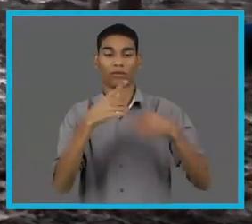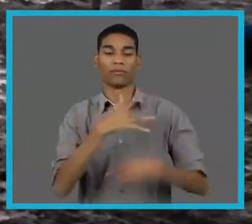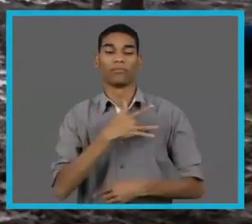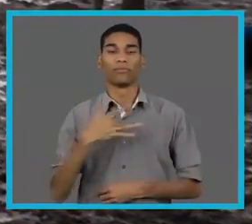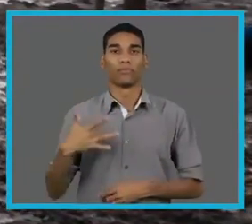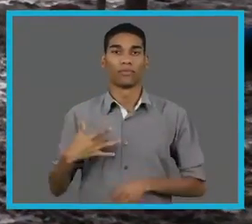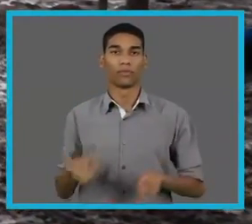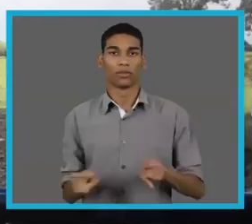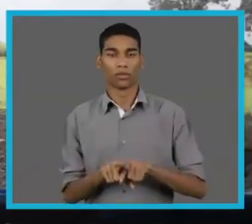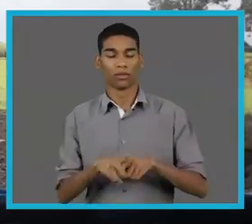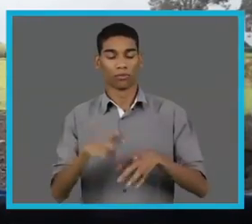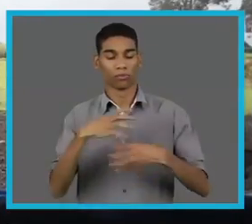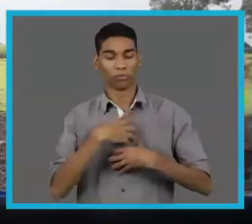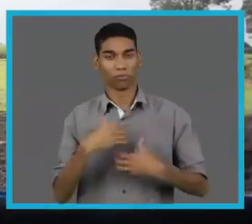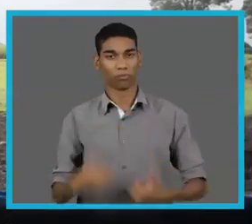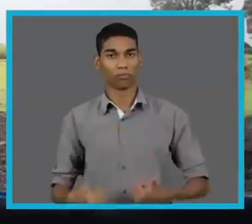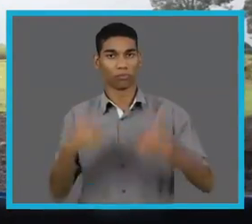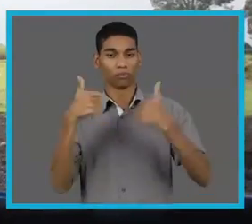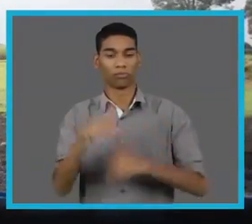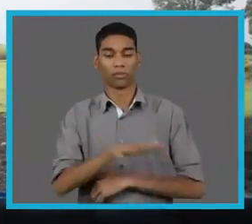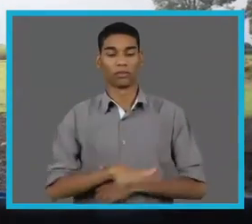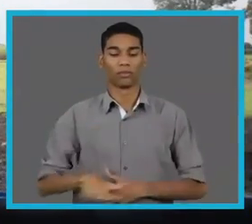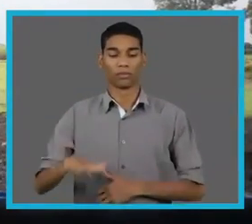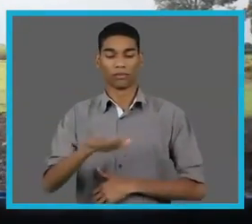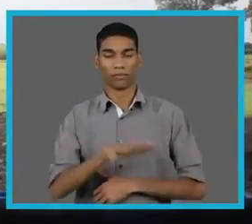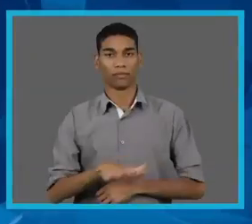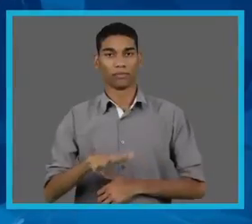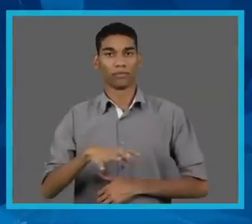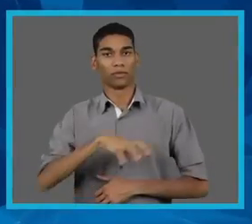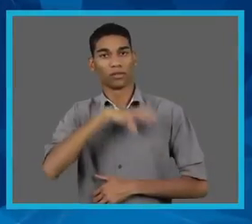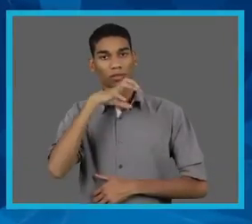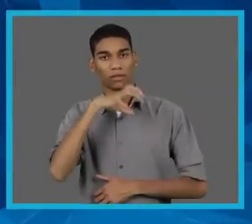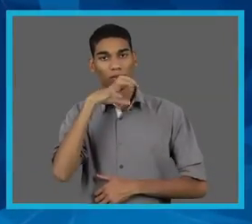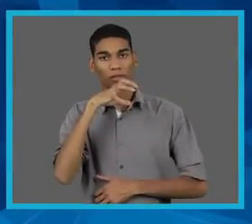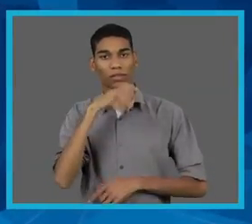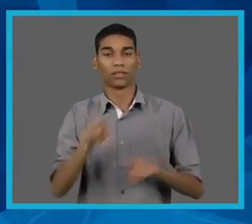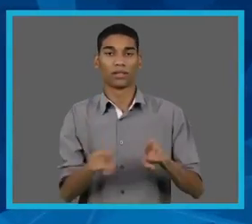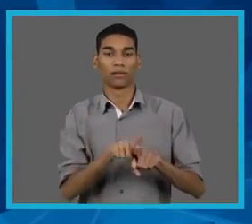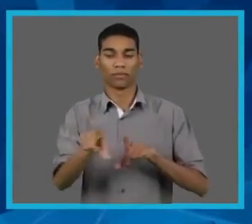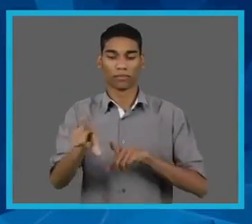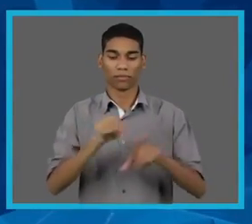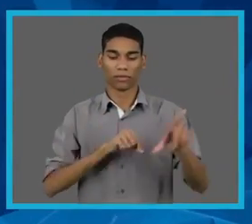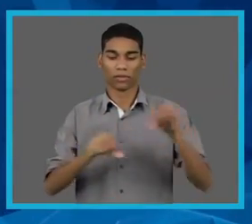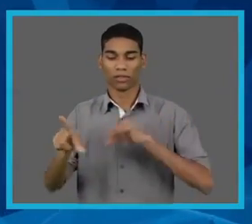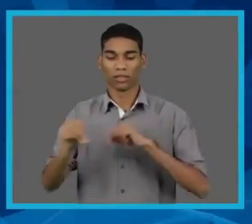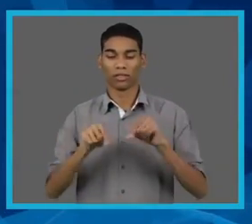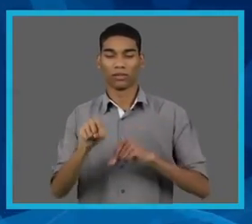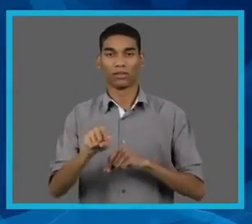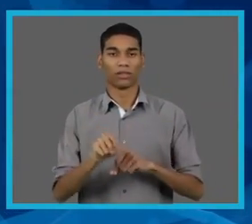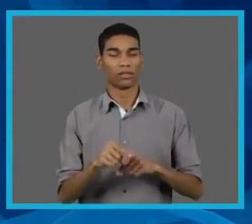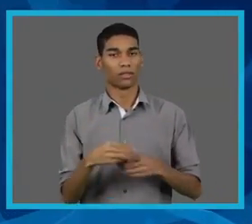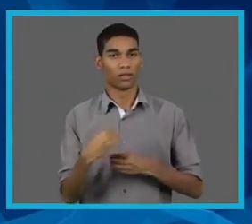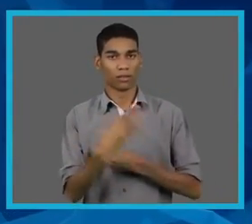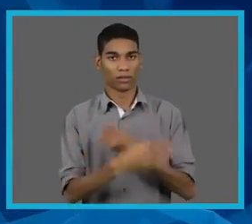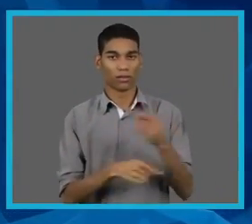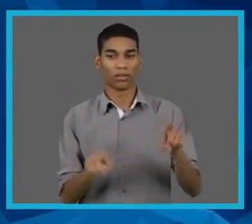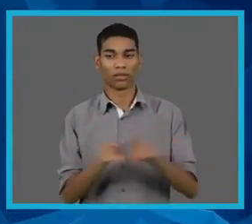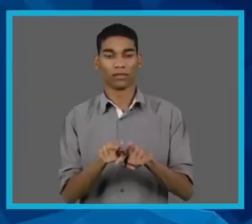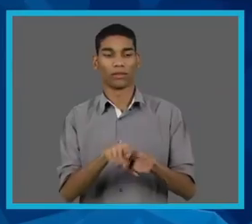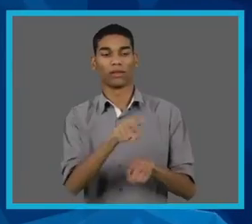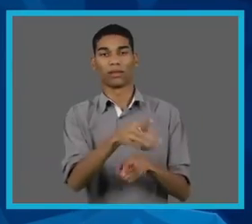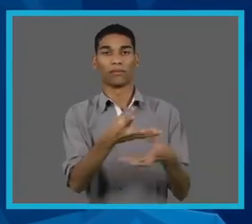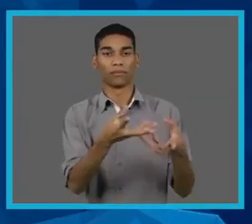relacionado com a saúde e o bem-estar geral dos animais. As etapas são: seleção das doadoras, seleção